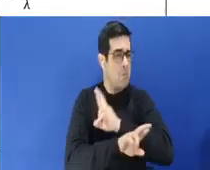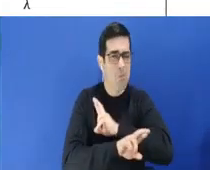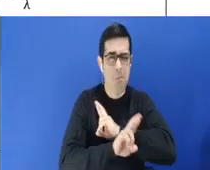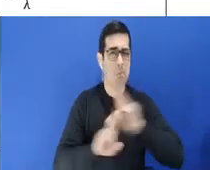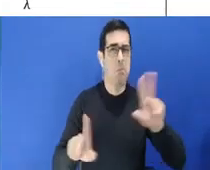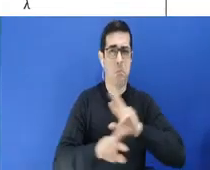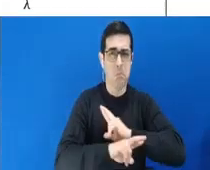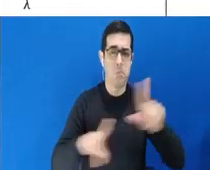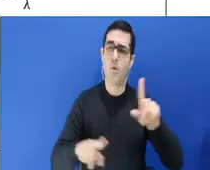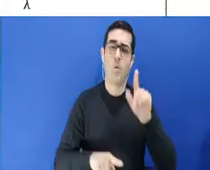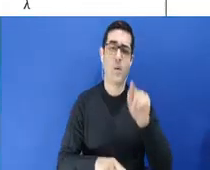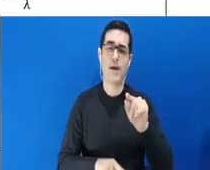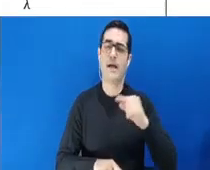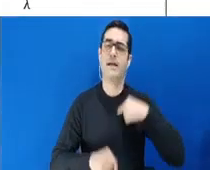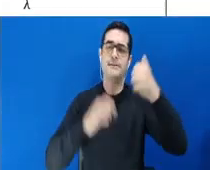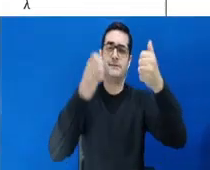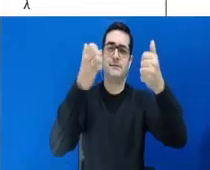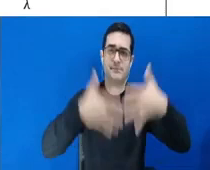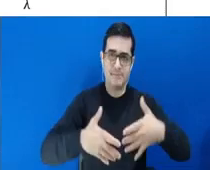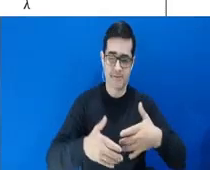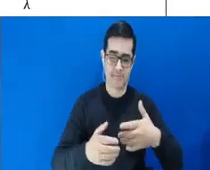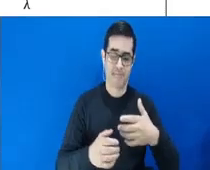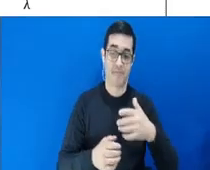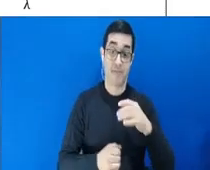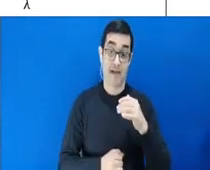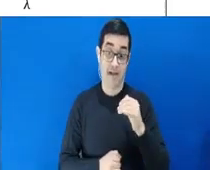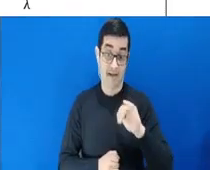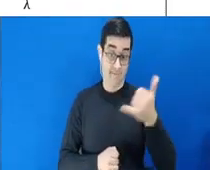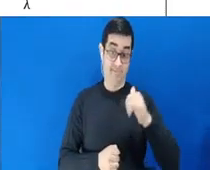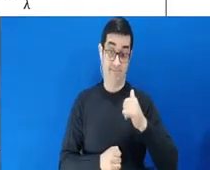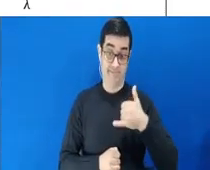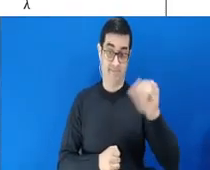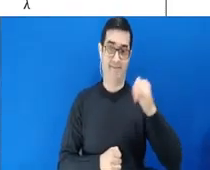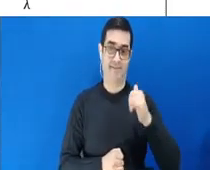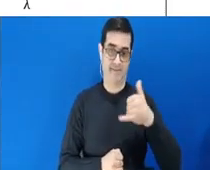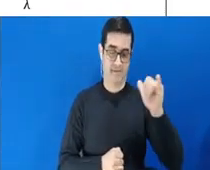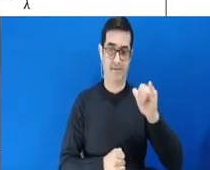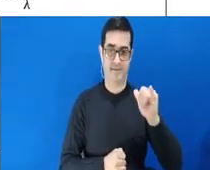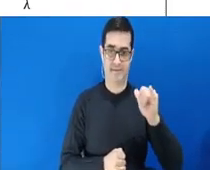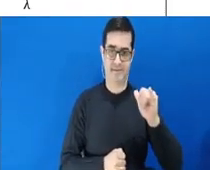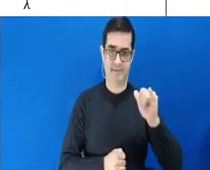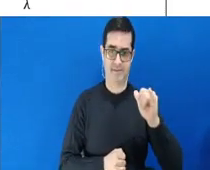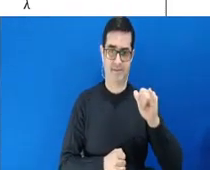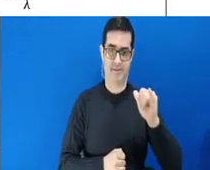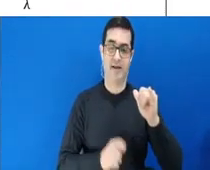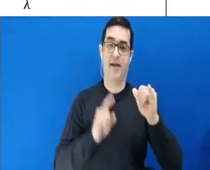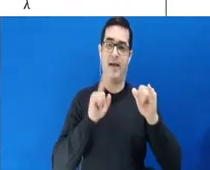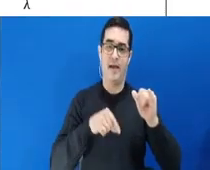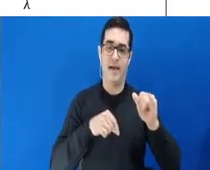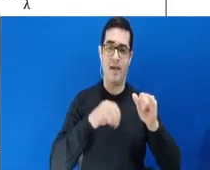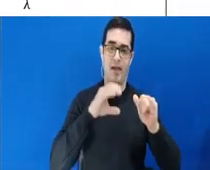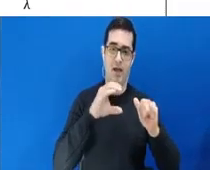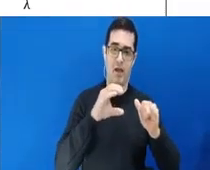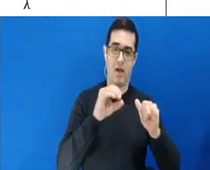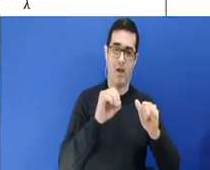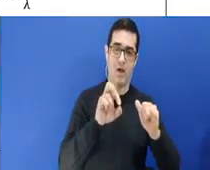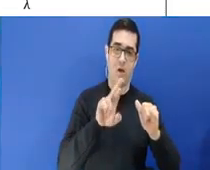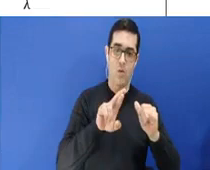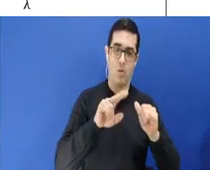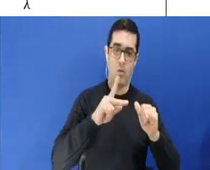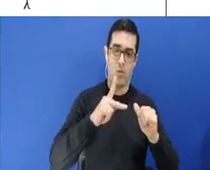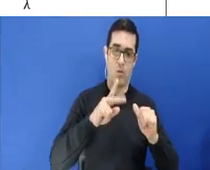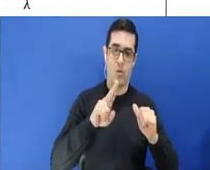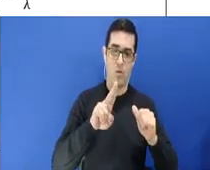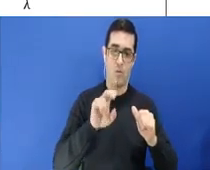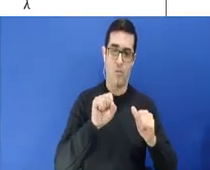a energia, quando eu estou falando de um caráter corpuscular, está relacionado à massa, né, e à velocidade